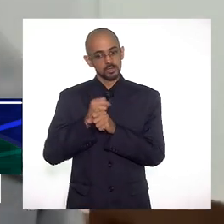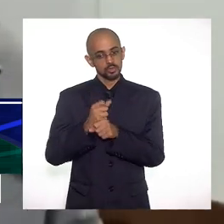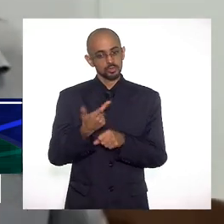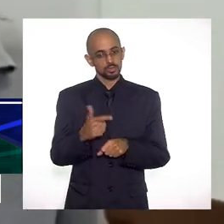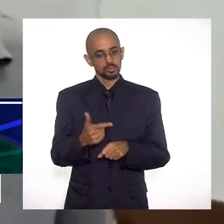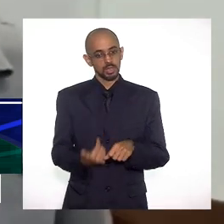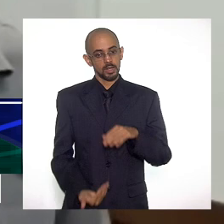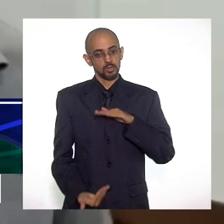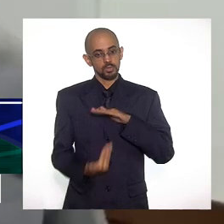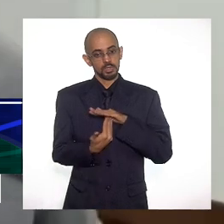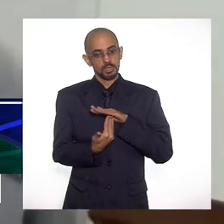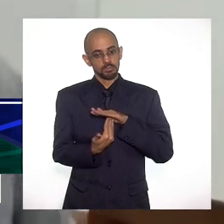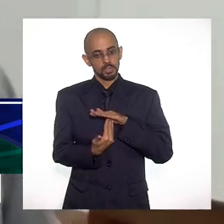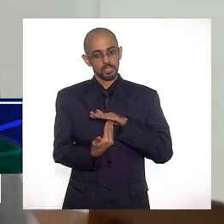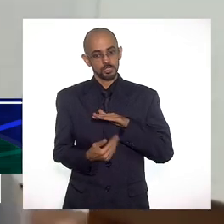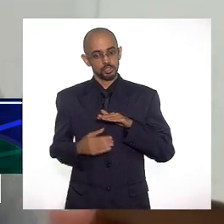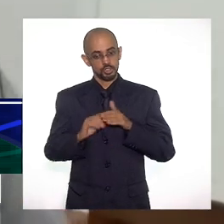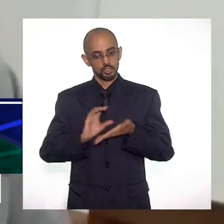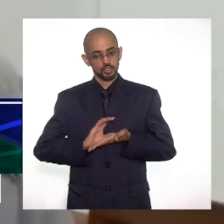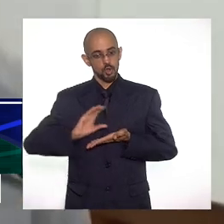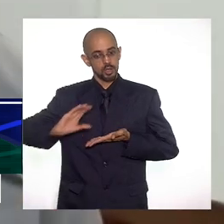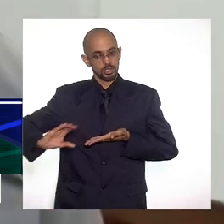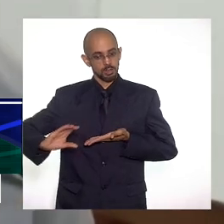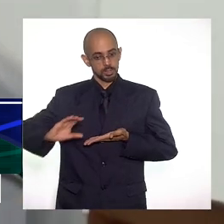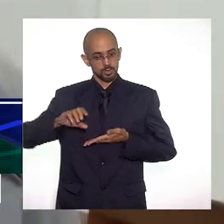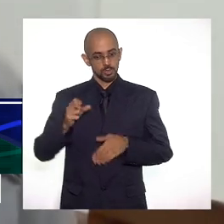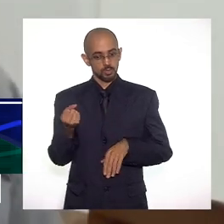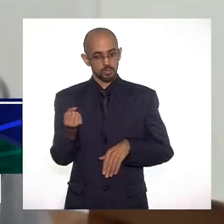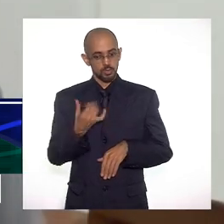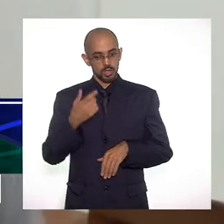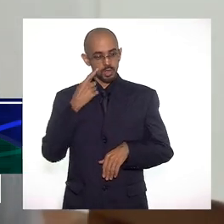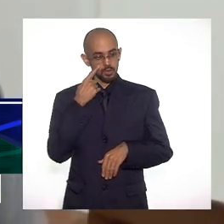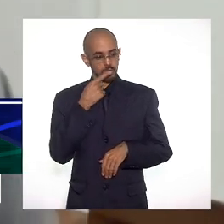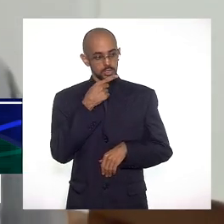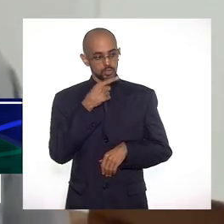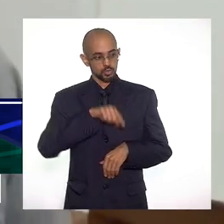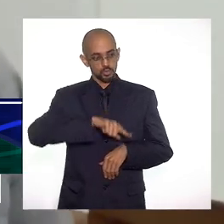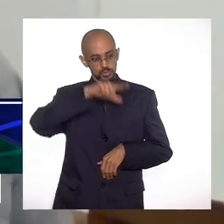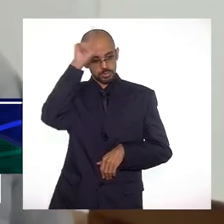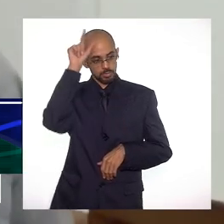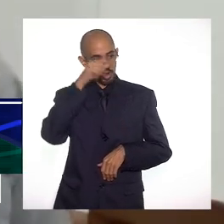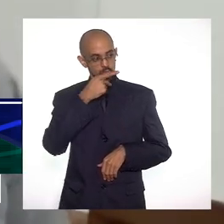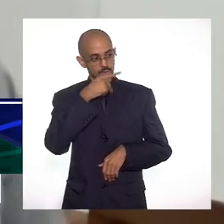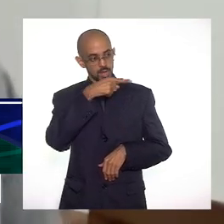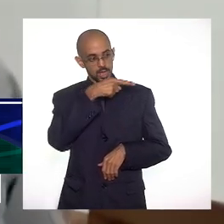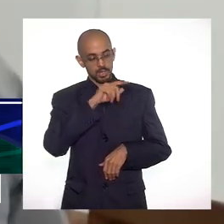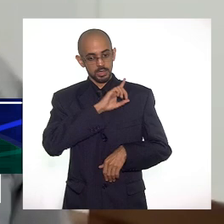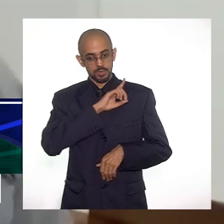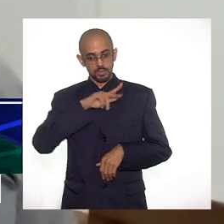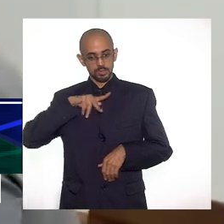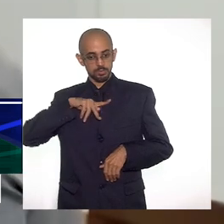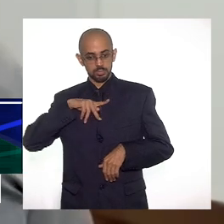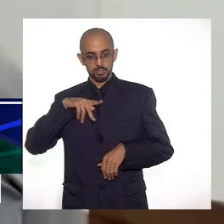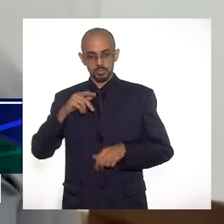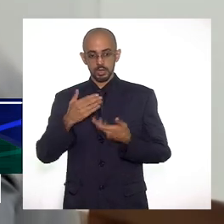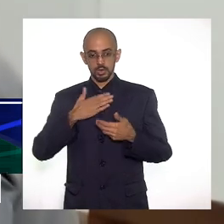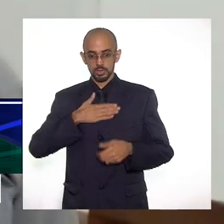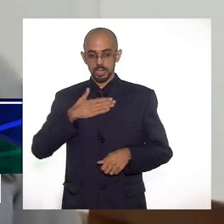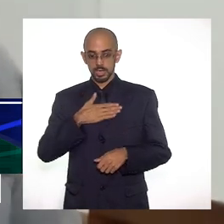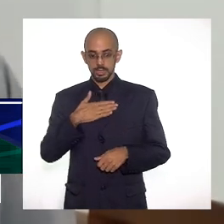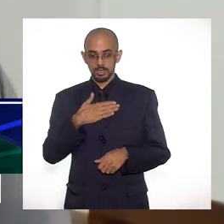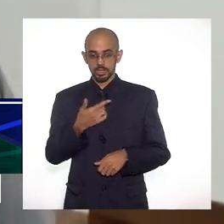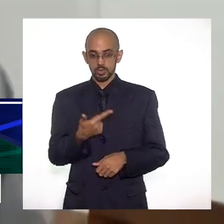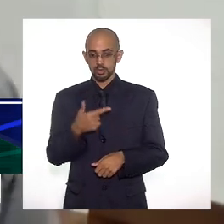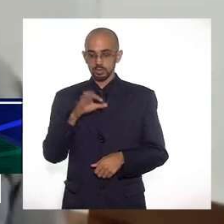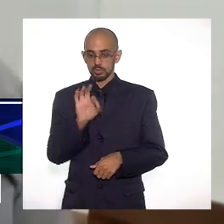limites orçamentários. Quando eu escuto o deputado Luiz Paulo falar que a defensoria gostaria muito de ter 2% do orçamento,